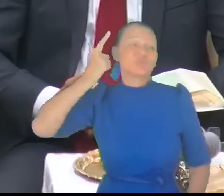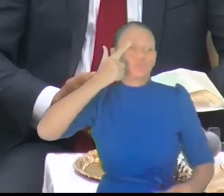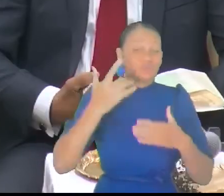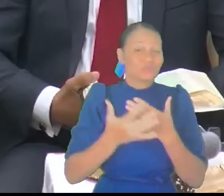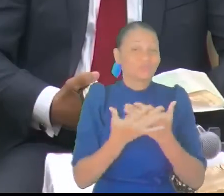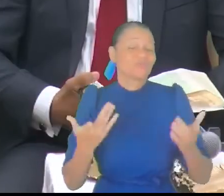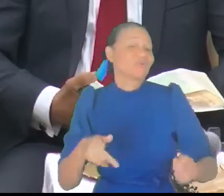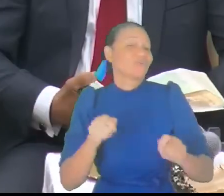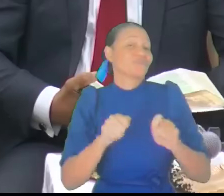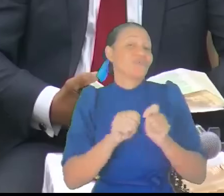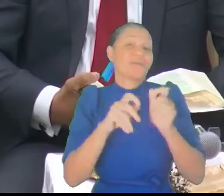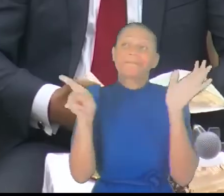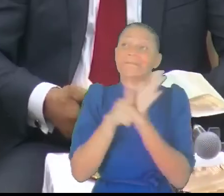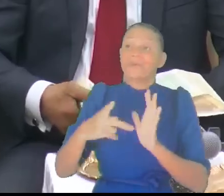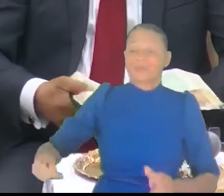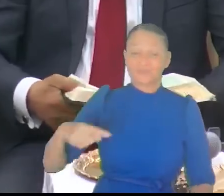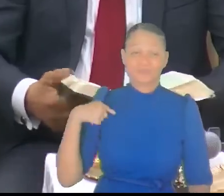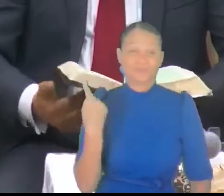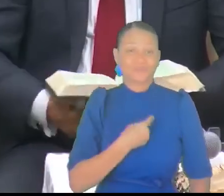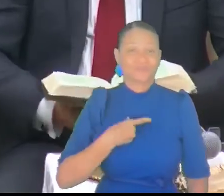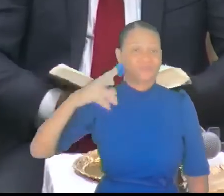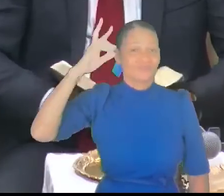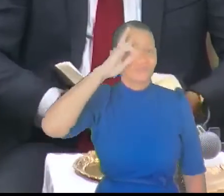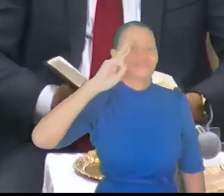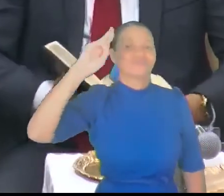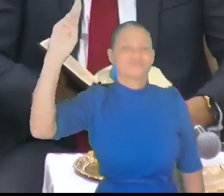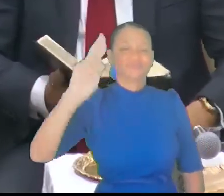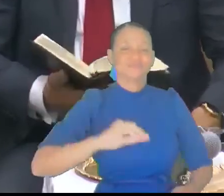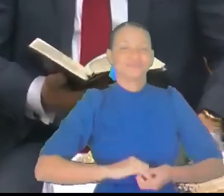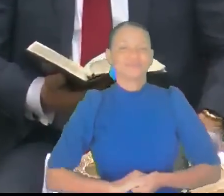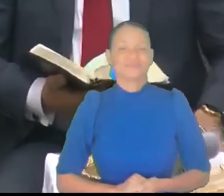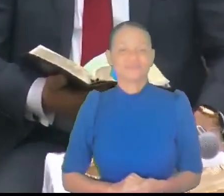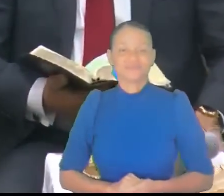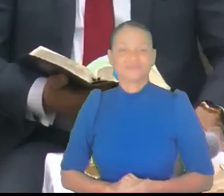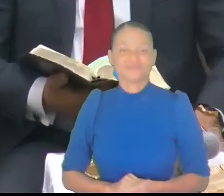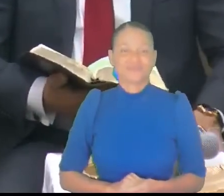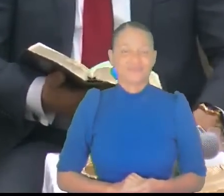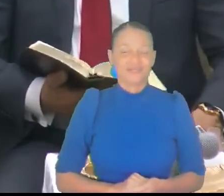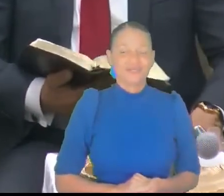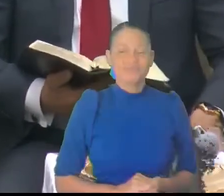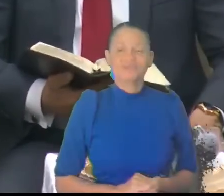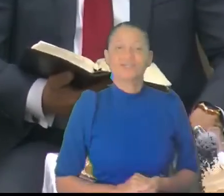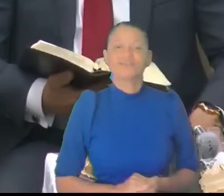fase, é nosso Senhor e Salvador Jesus Cristo.